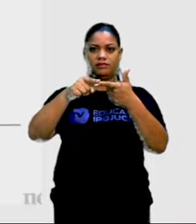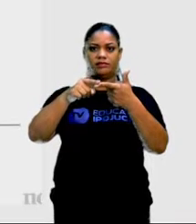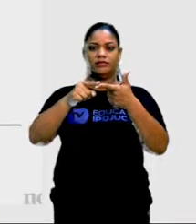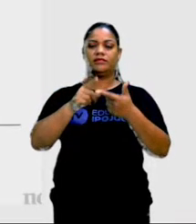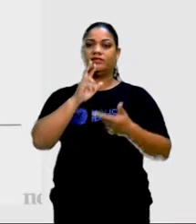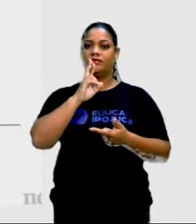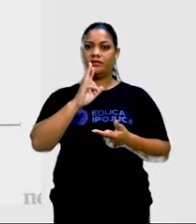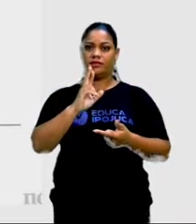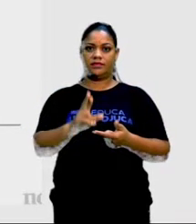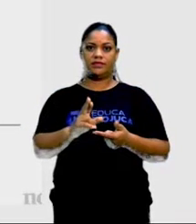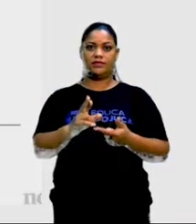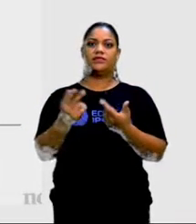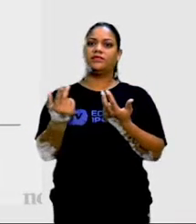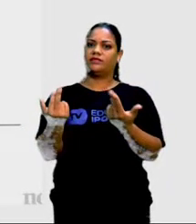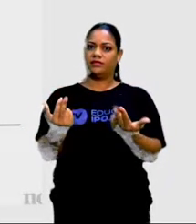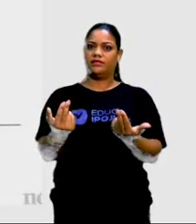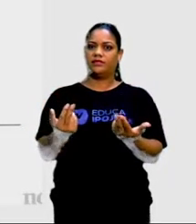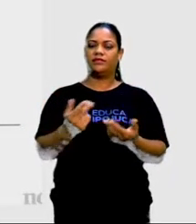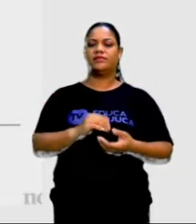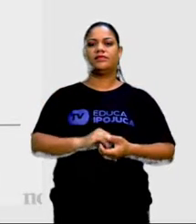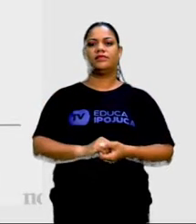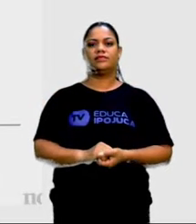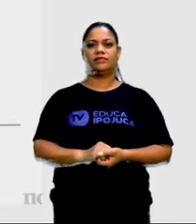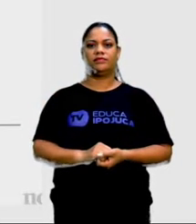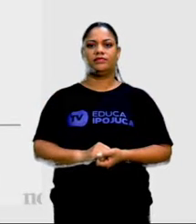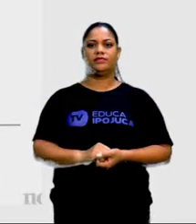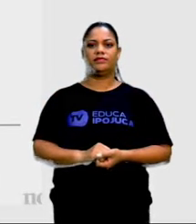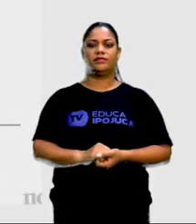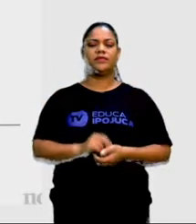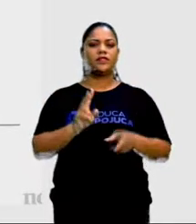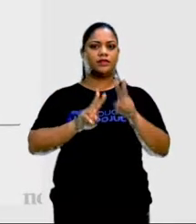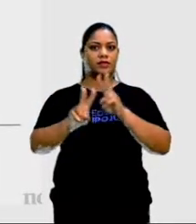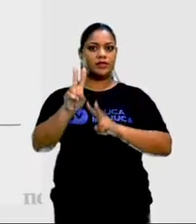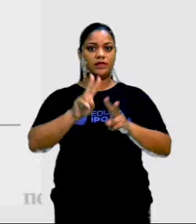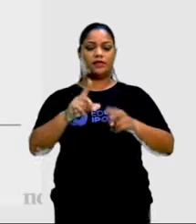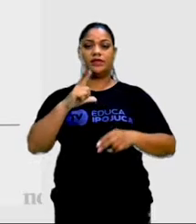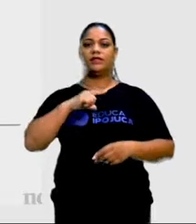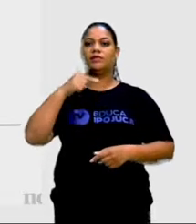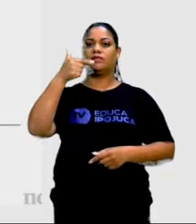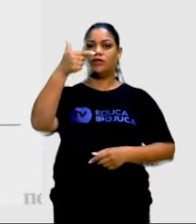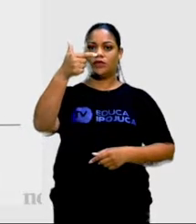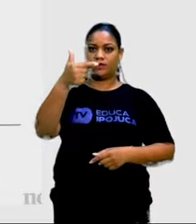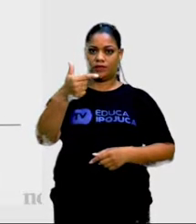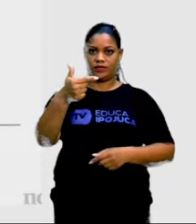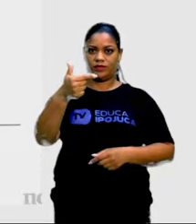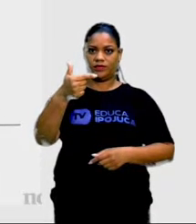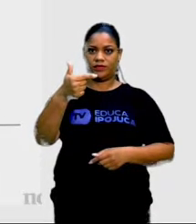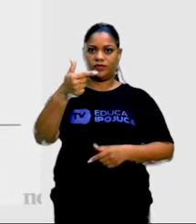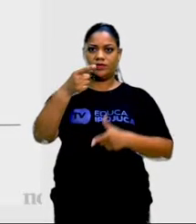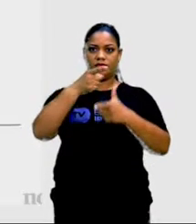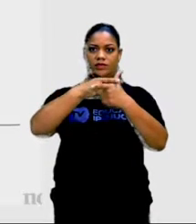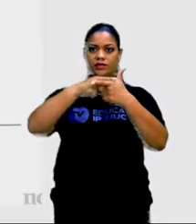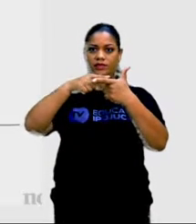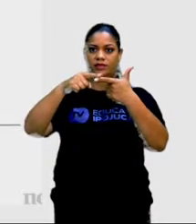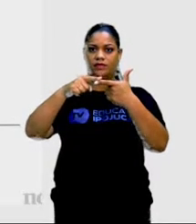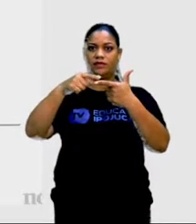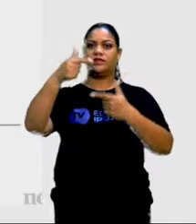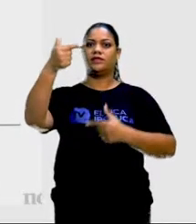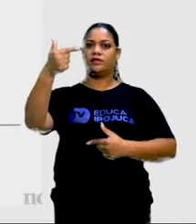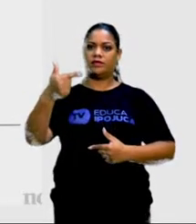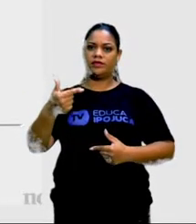vai ser sempre igual. Observa aí nossa primeira continha. Temos 2 dividido para